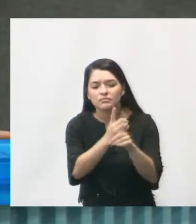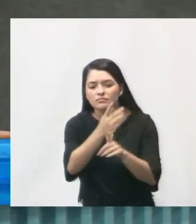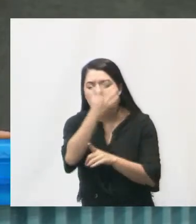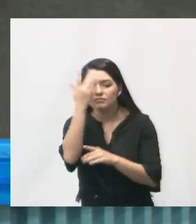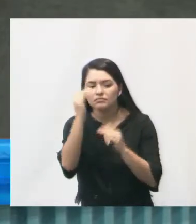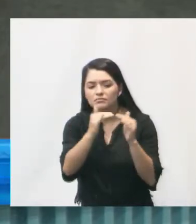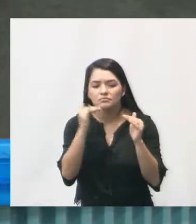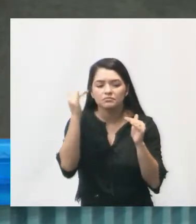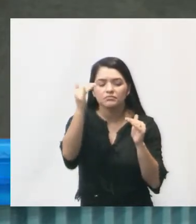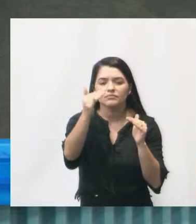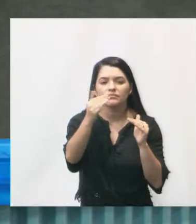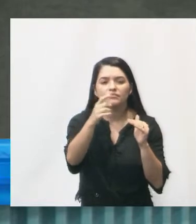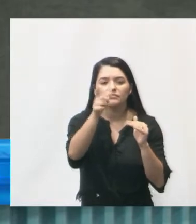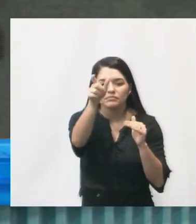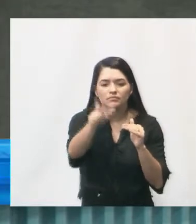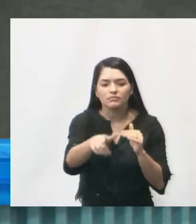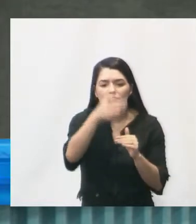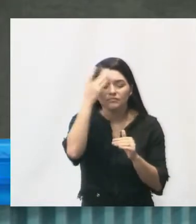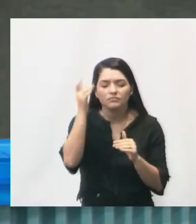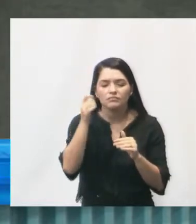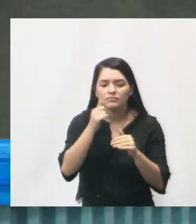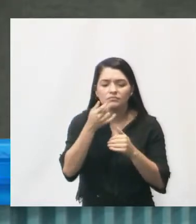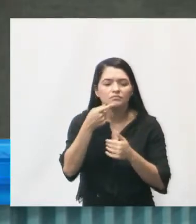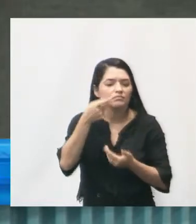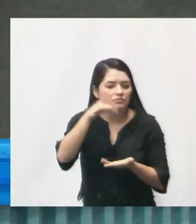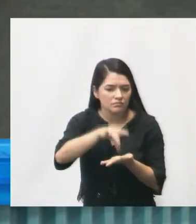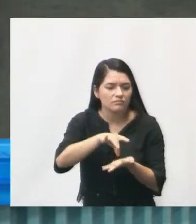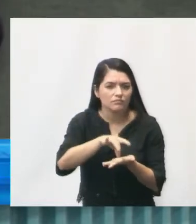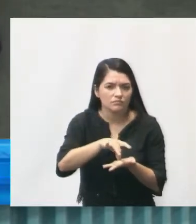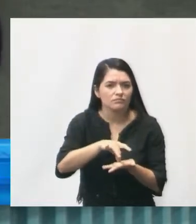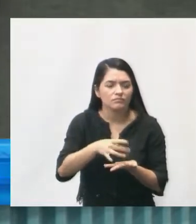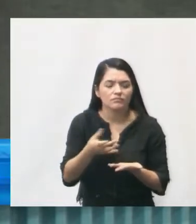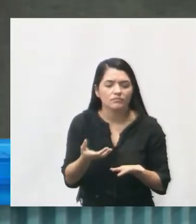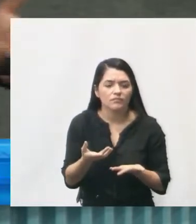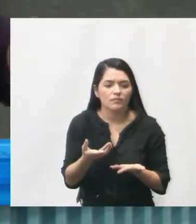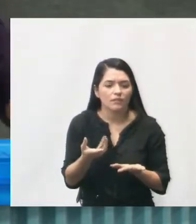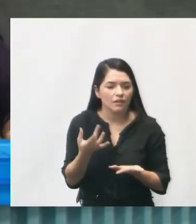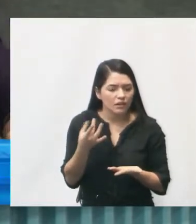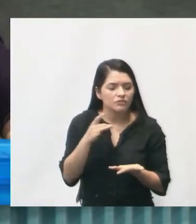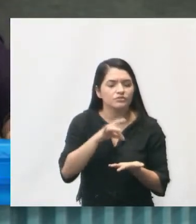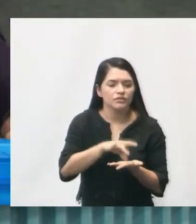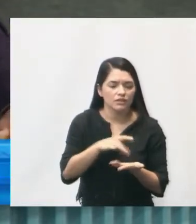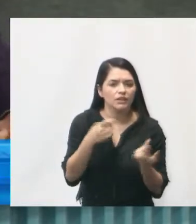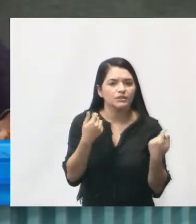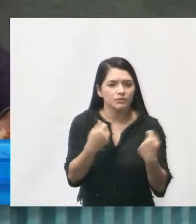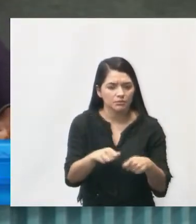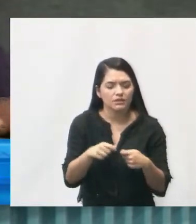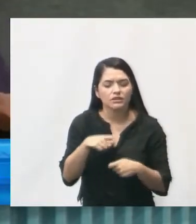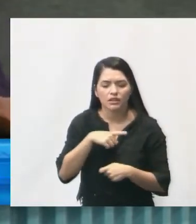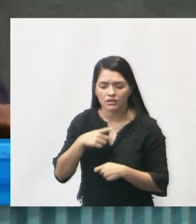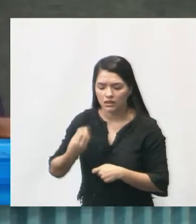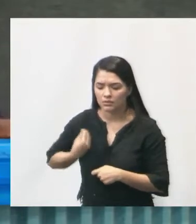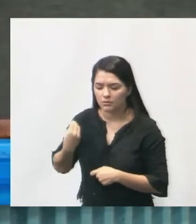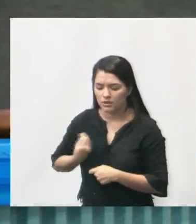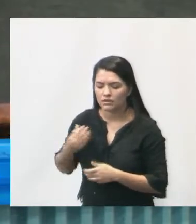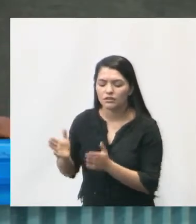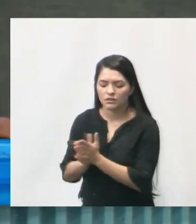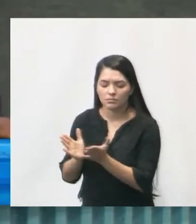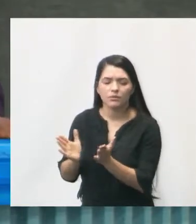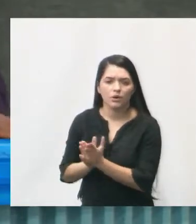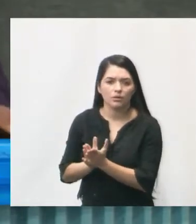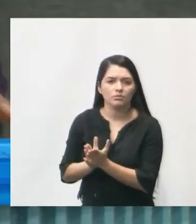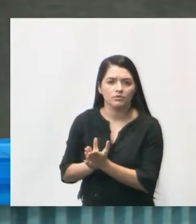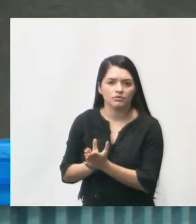E uma pessoa muito sincera, abertamente, falou que de fato tem que existir o pobre, de fato tem que existir as pessoas menos